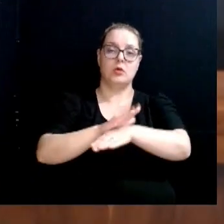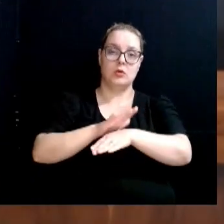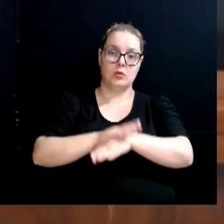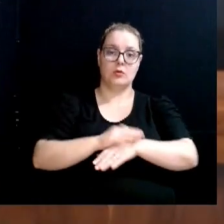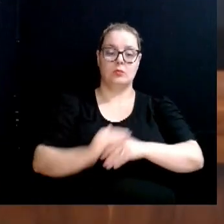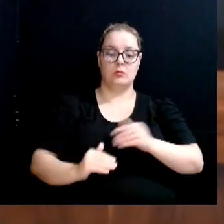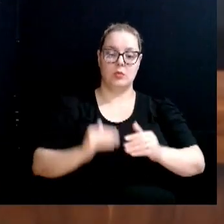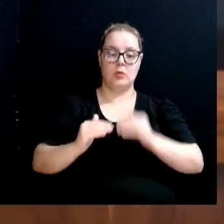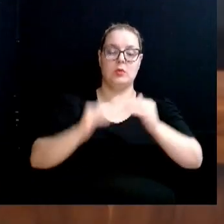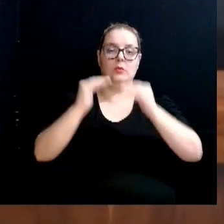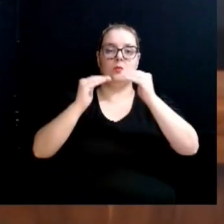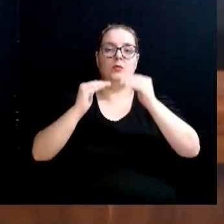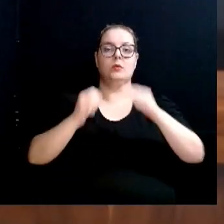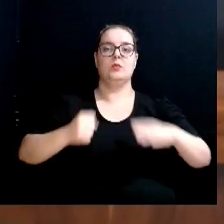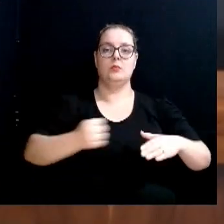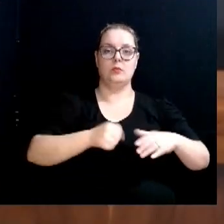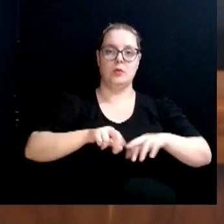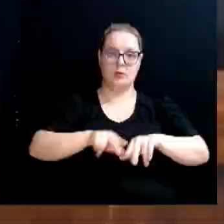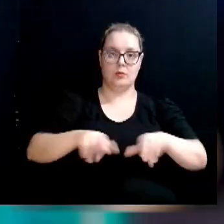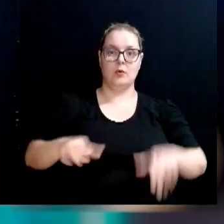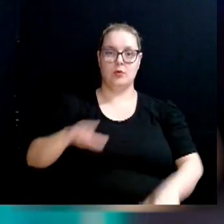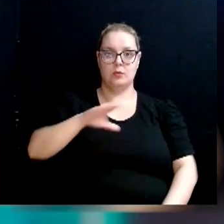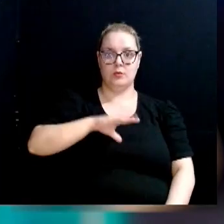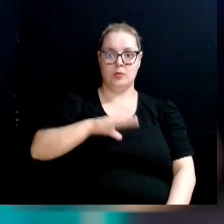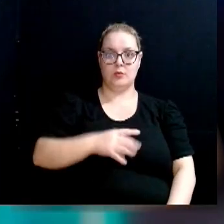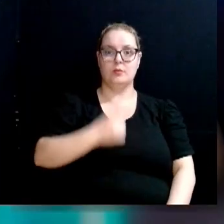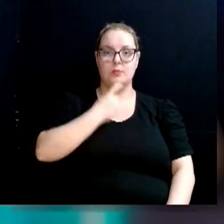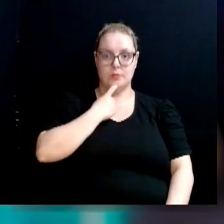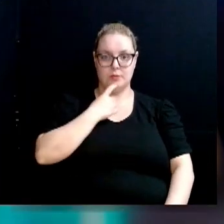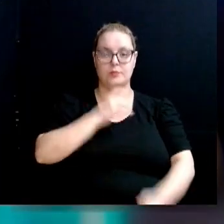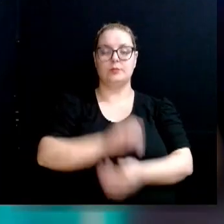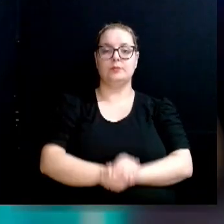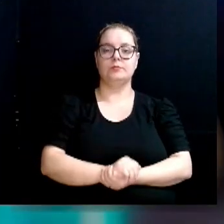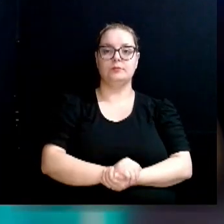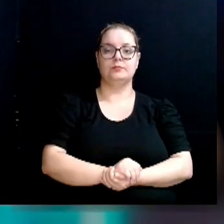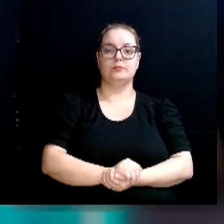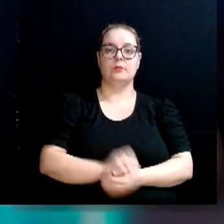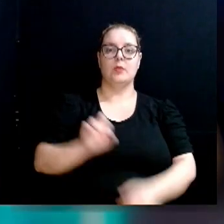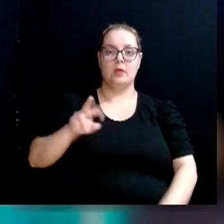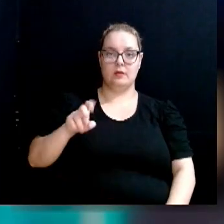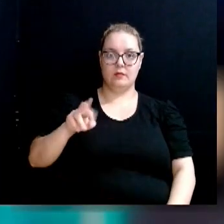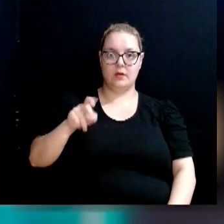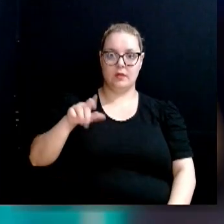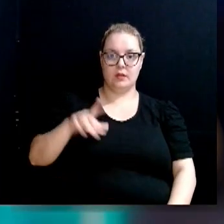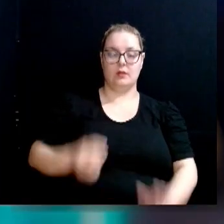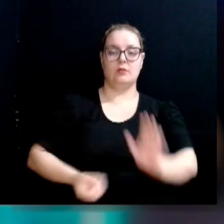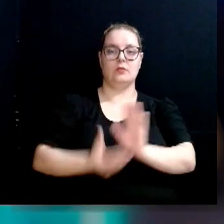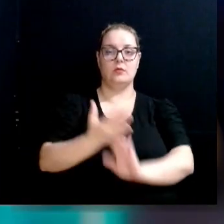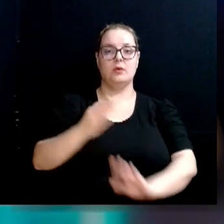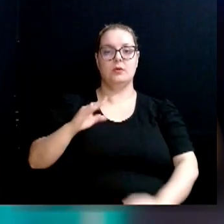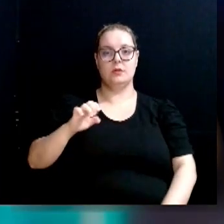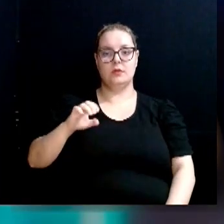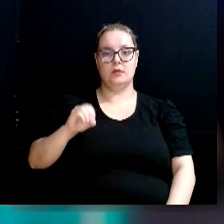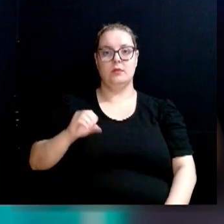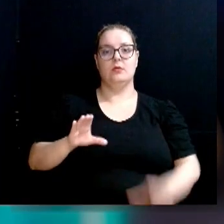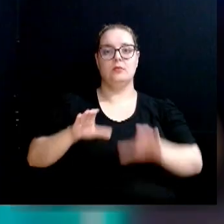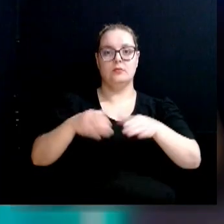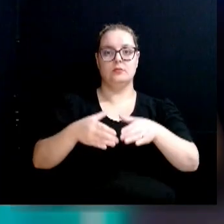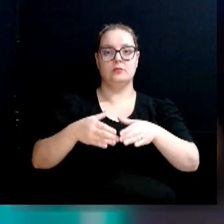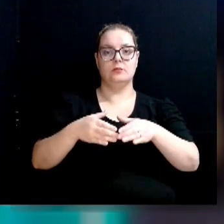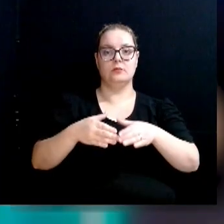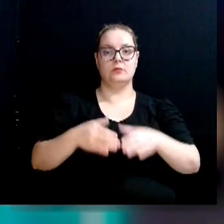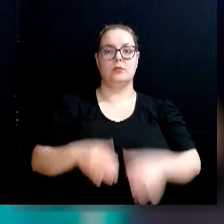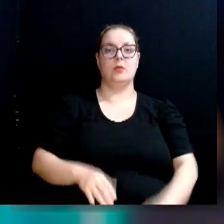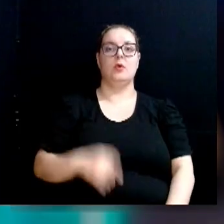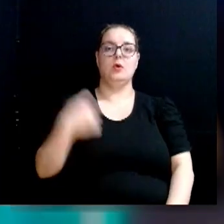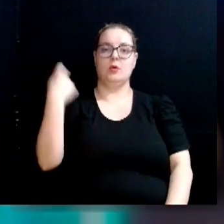da gastronomia no município de Campinas. Everaldo Israel, fundador e CEO do grupo, saiu do Rio Grande do Sul